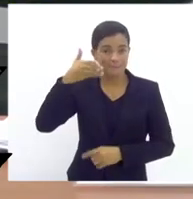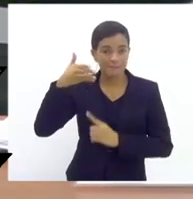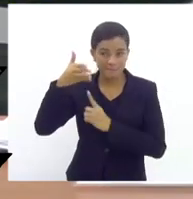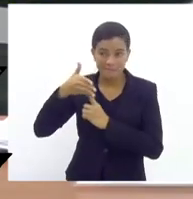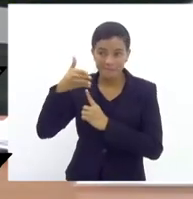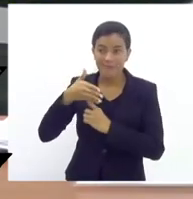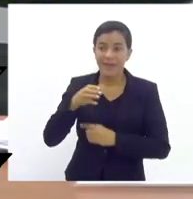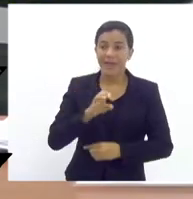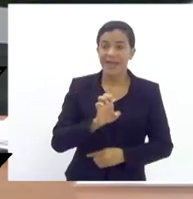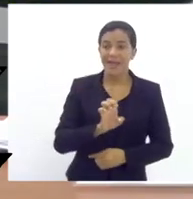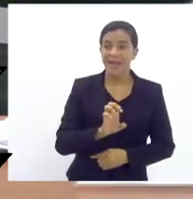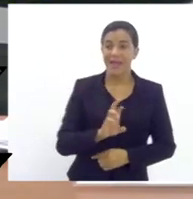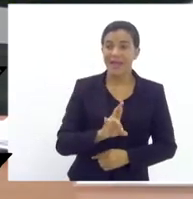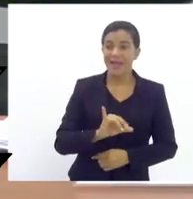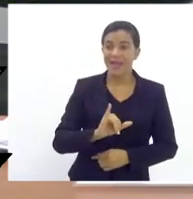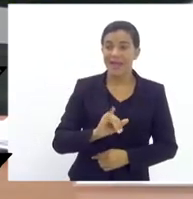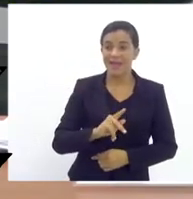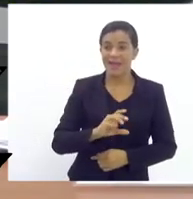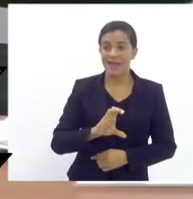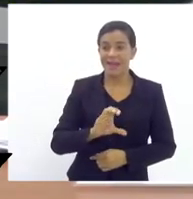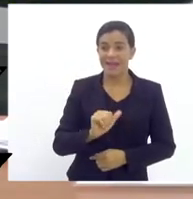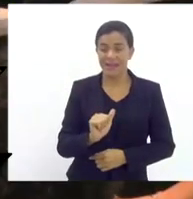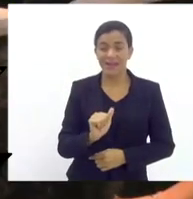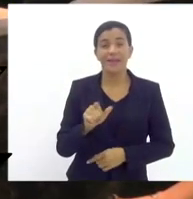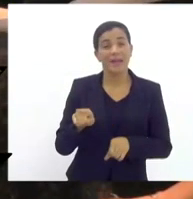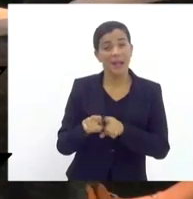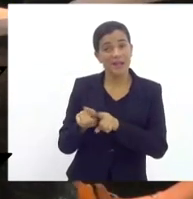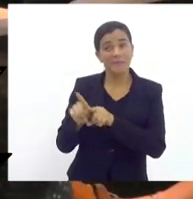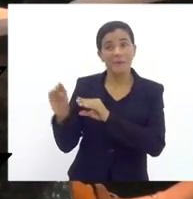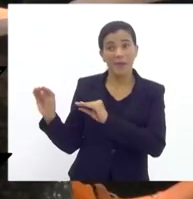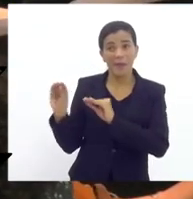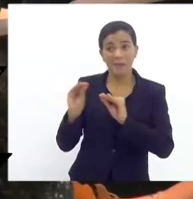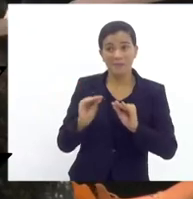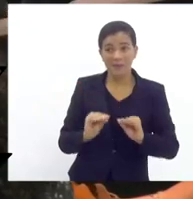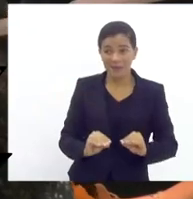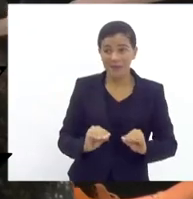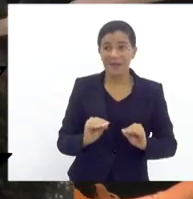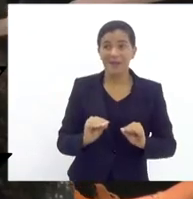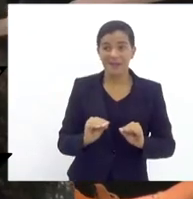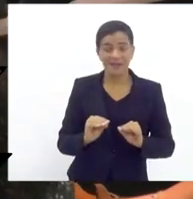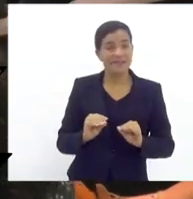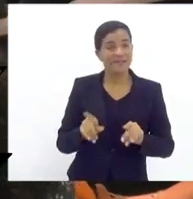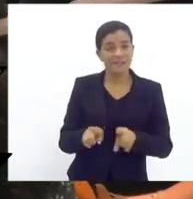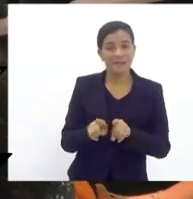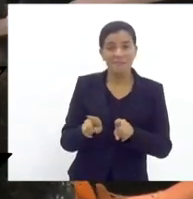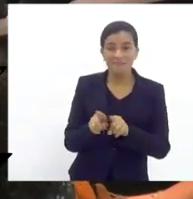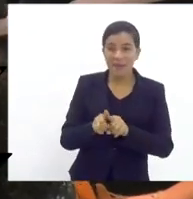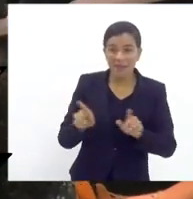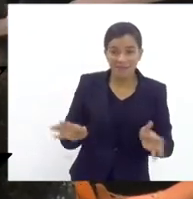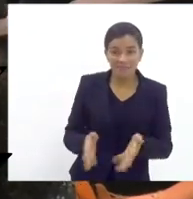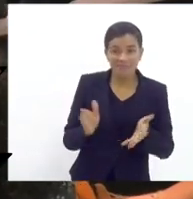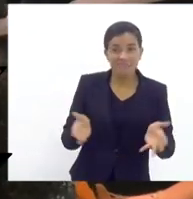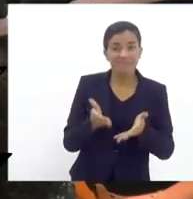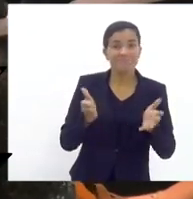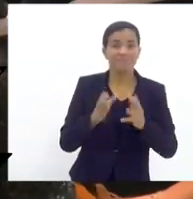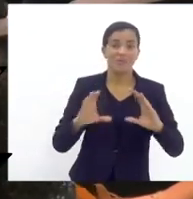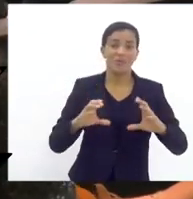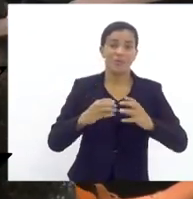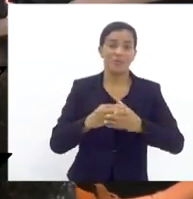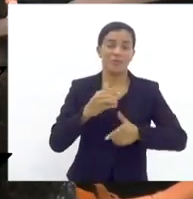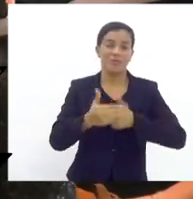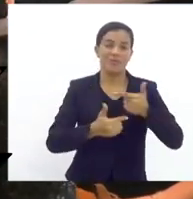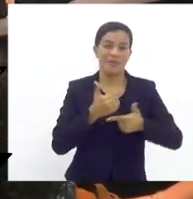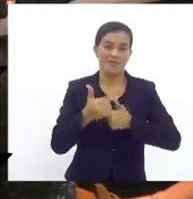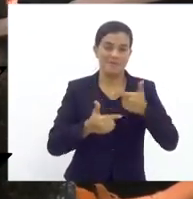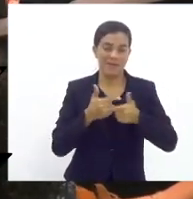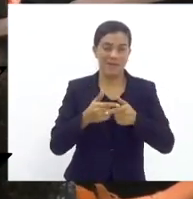nossa coordenadora do labim e grande é entusiasta desse nosso GT aqui de refugiados